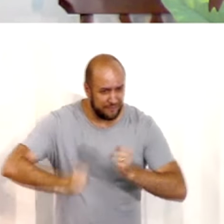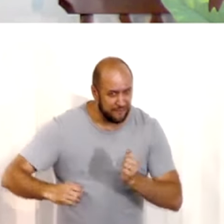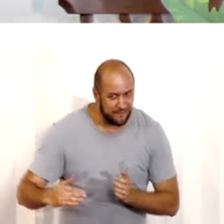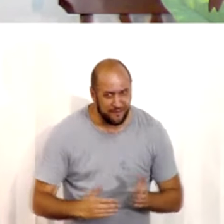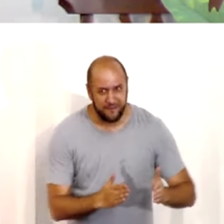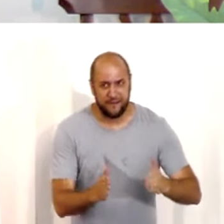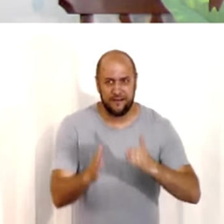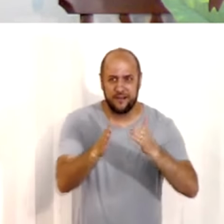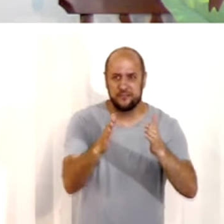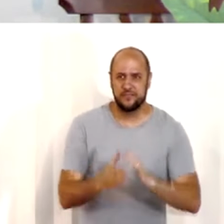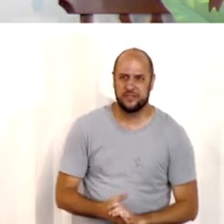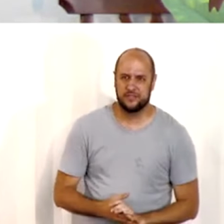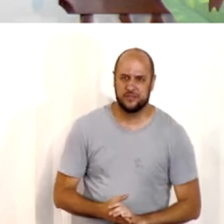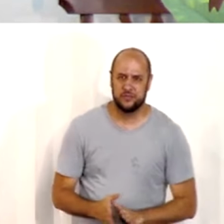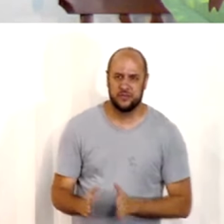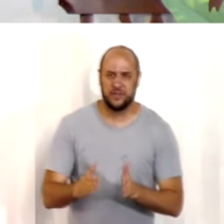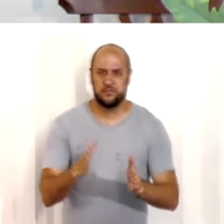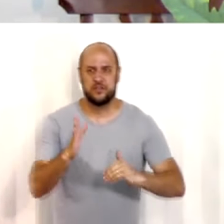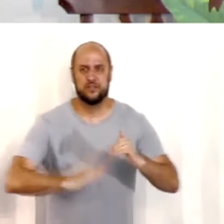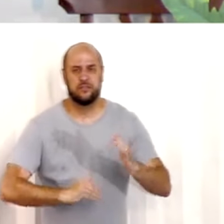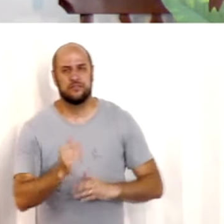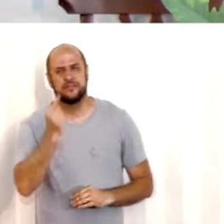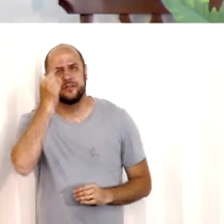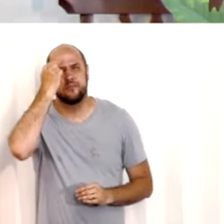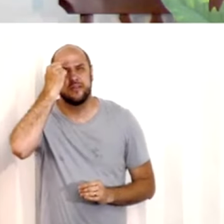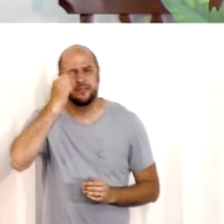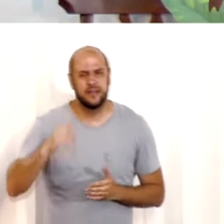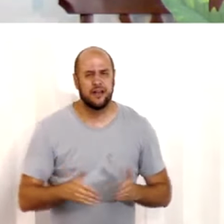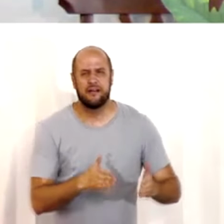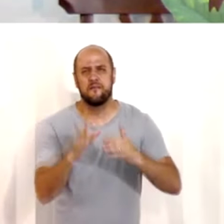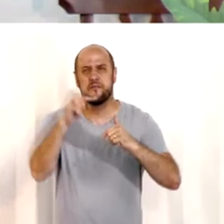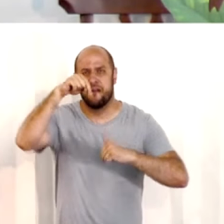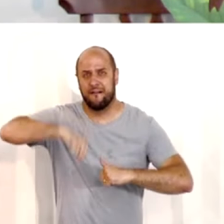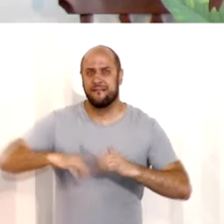sua corrida. Pense na caminhada desta igreja.